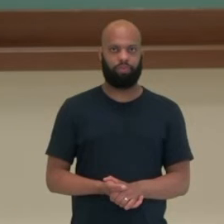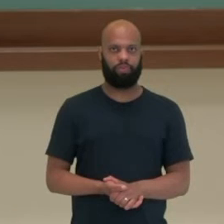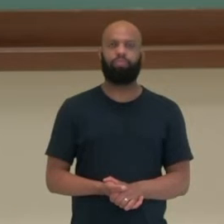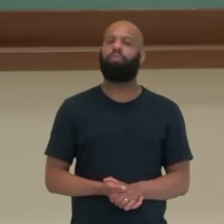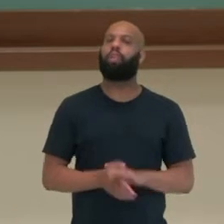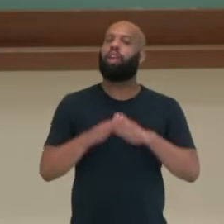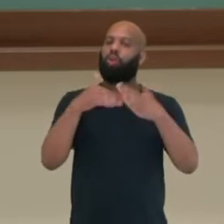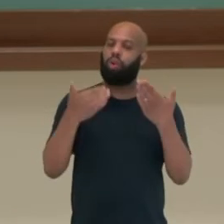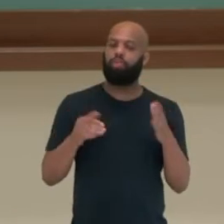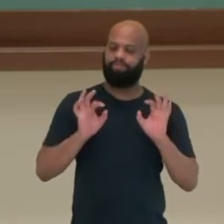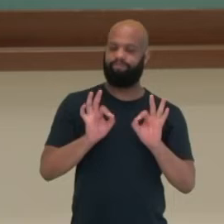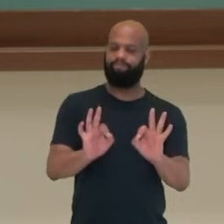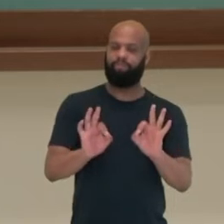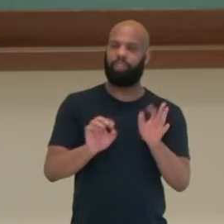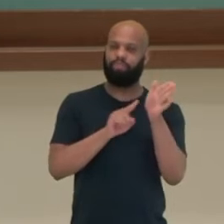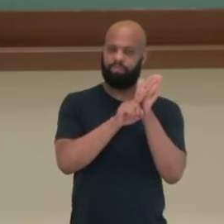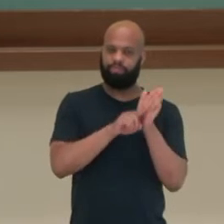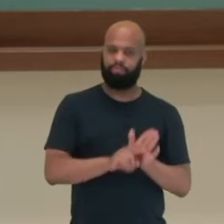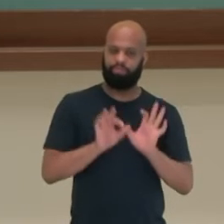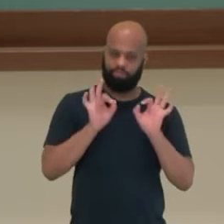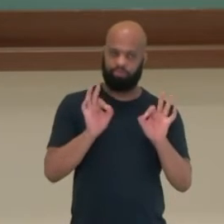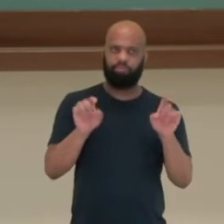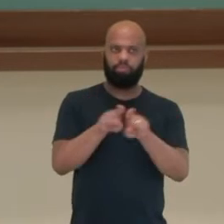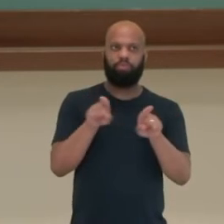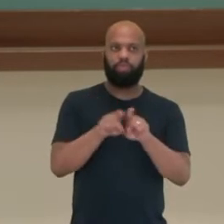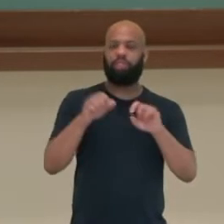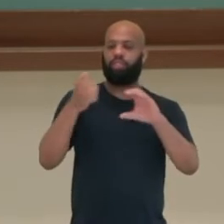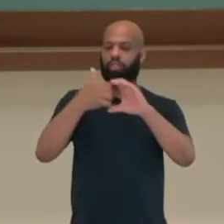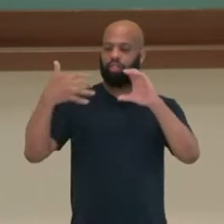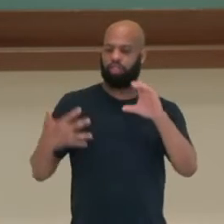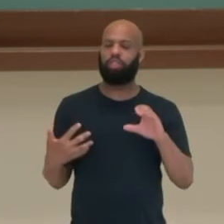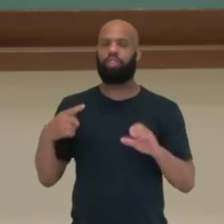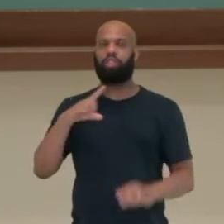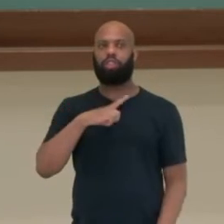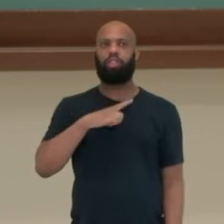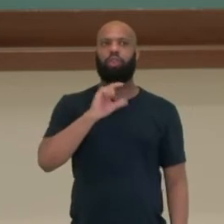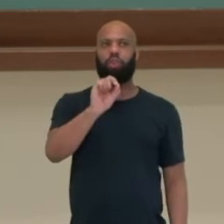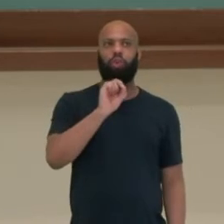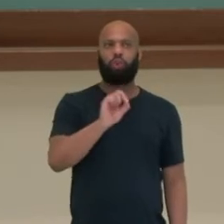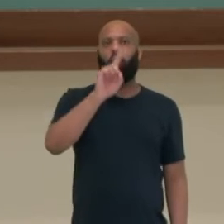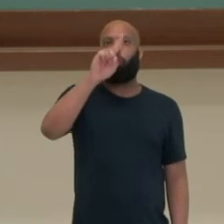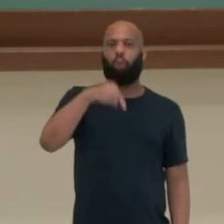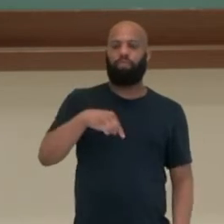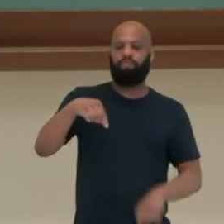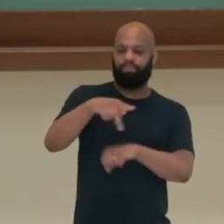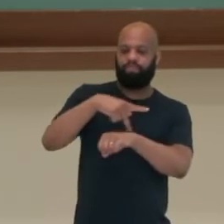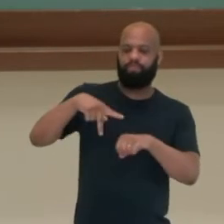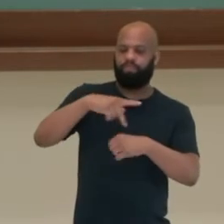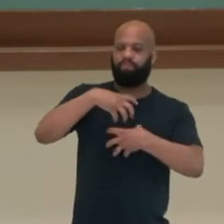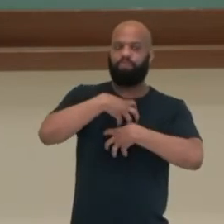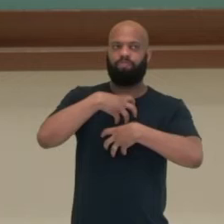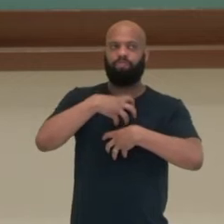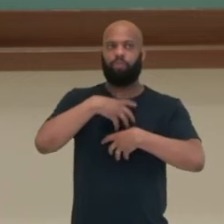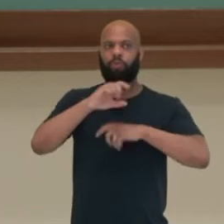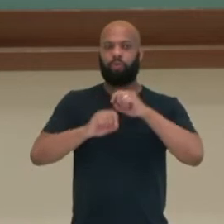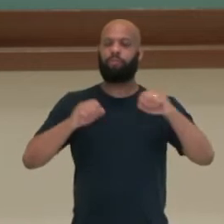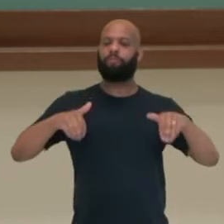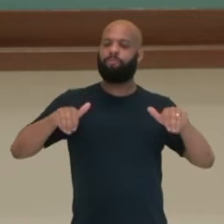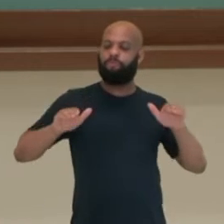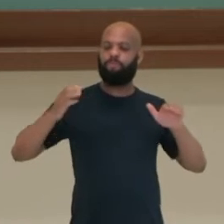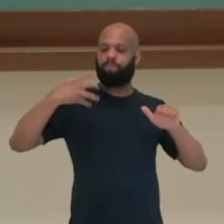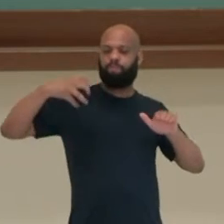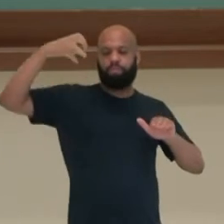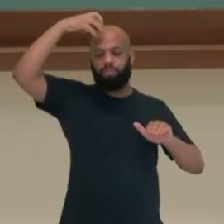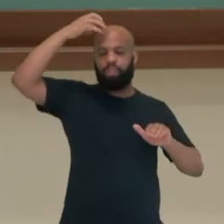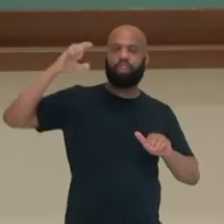E aí, deu certo, pessoal? Pesquisaram, então, sobre características dos estados absolutistas, em que há